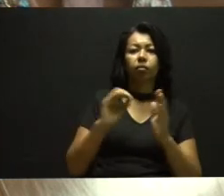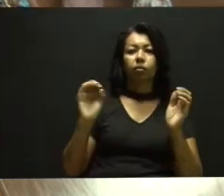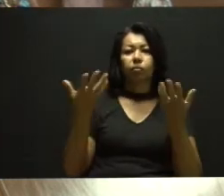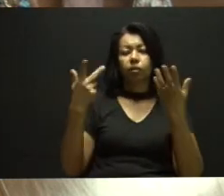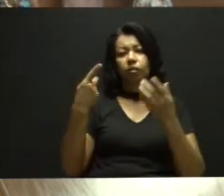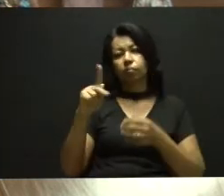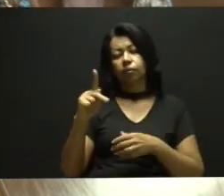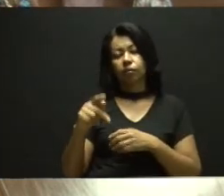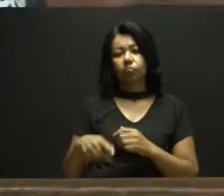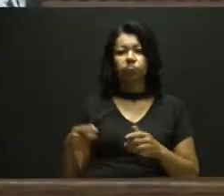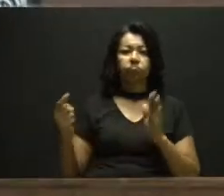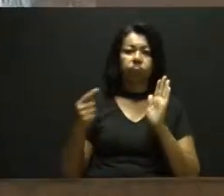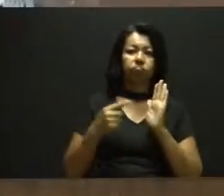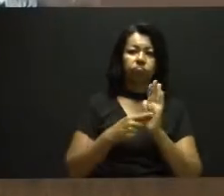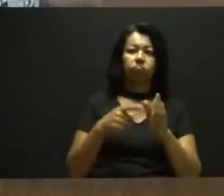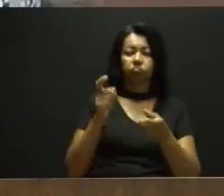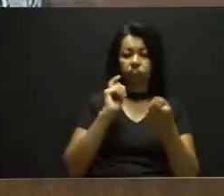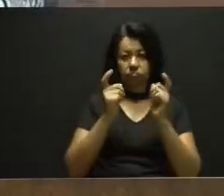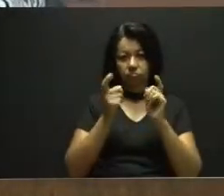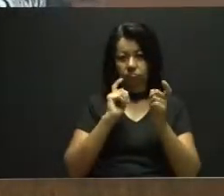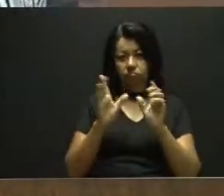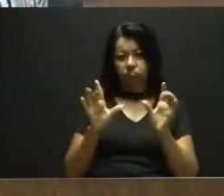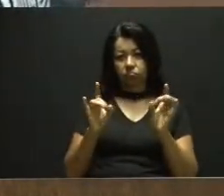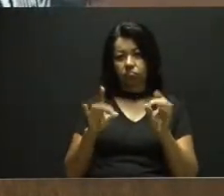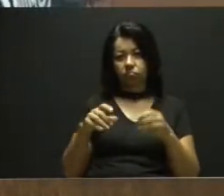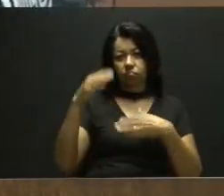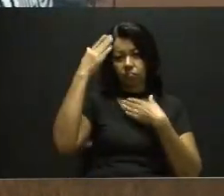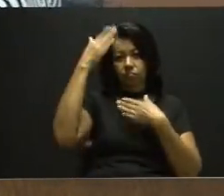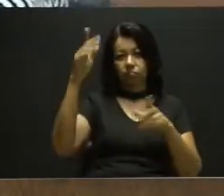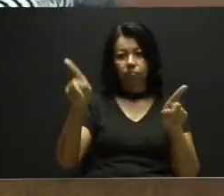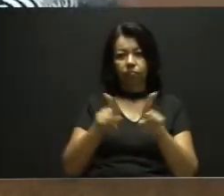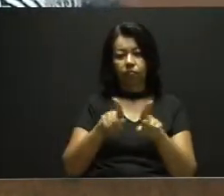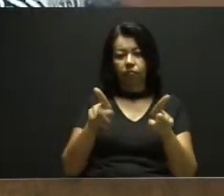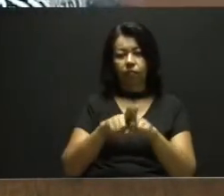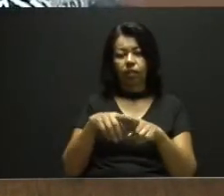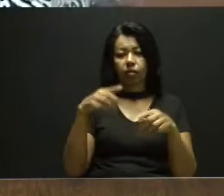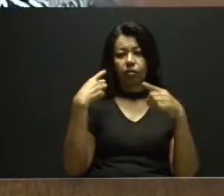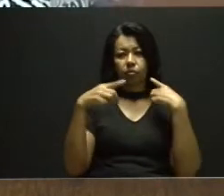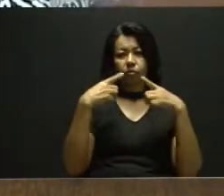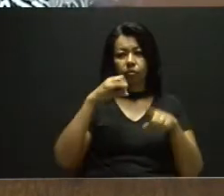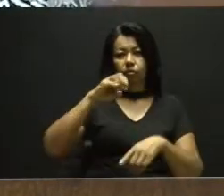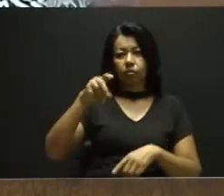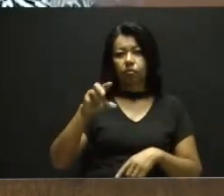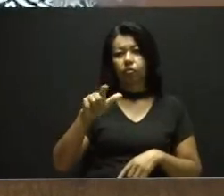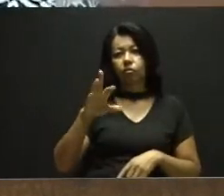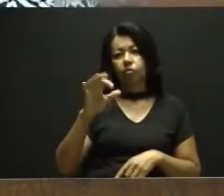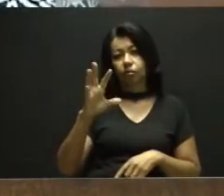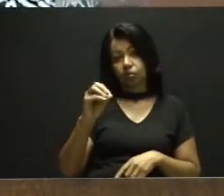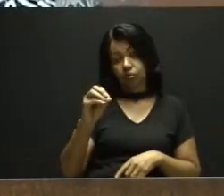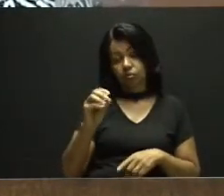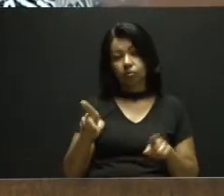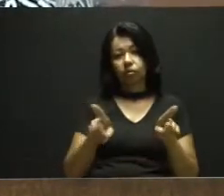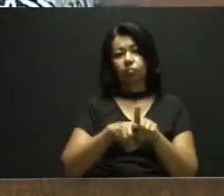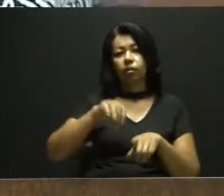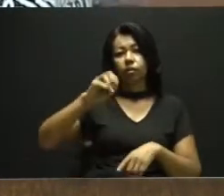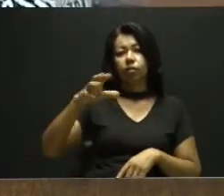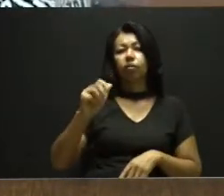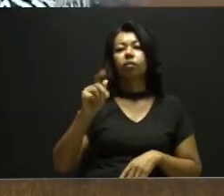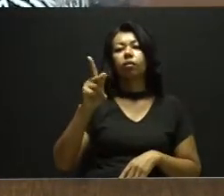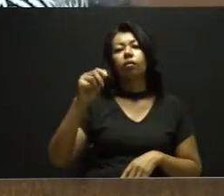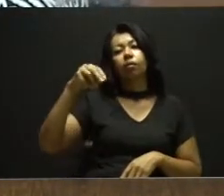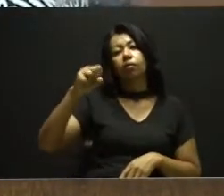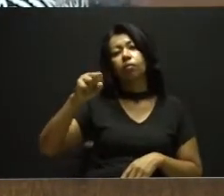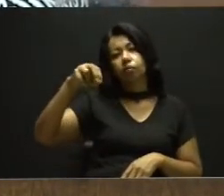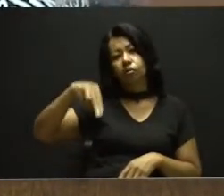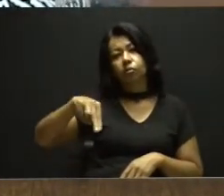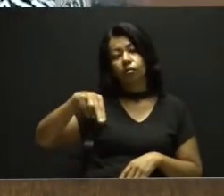brilhantismo dedicado a esta solenidade agradece também aos músicos júlio sax e jackson carvalho ao poeta